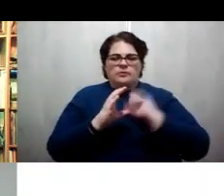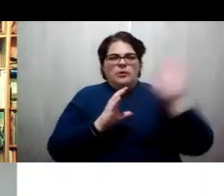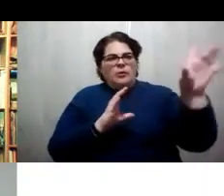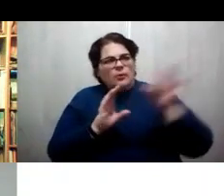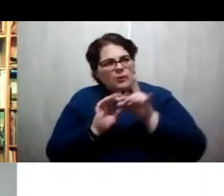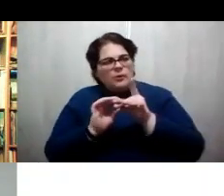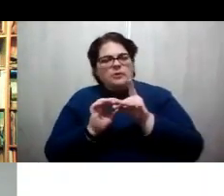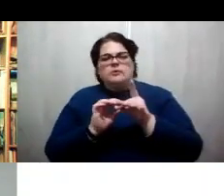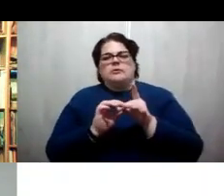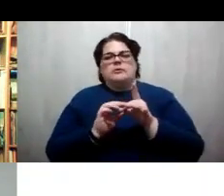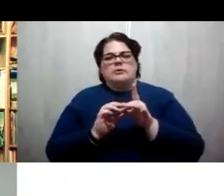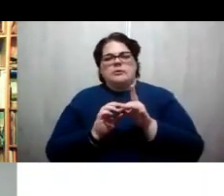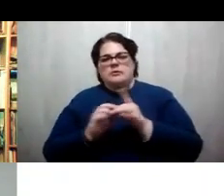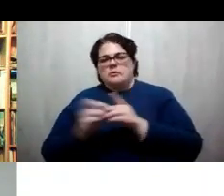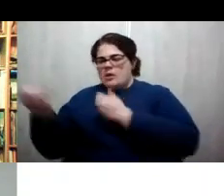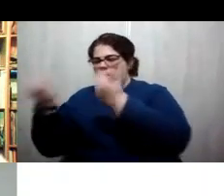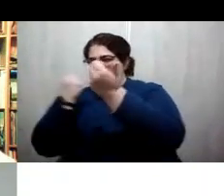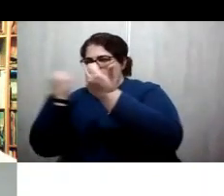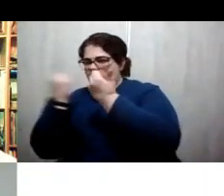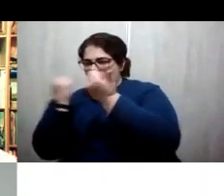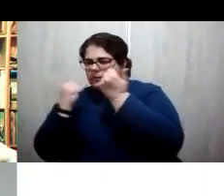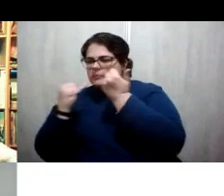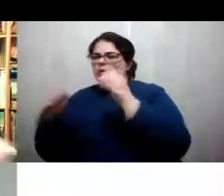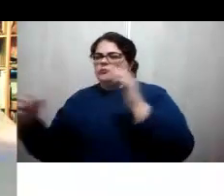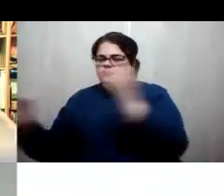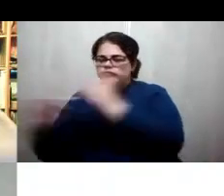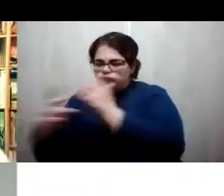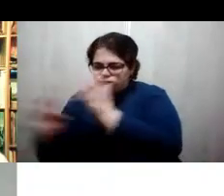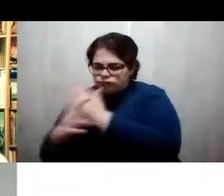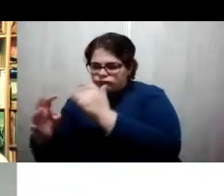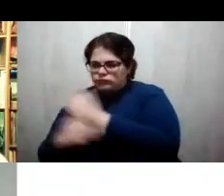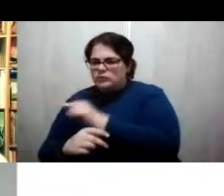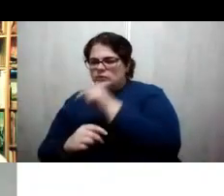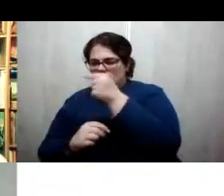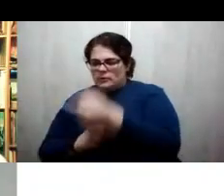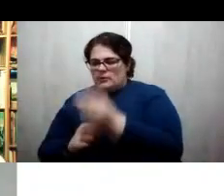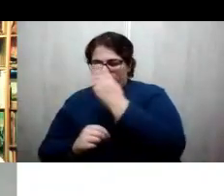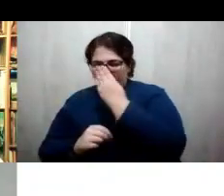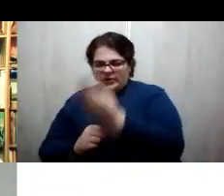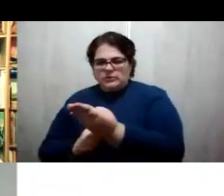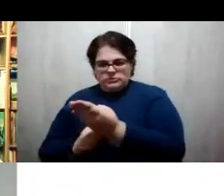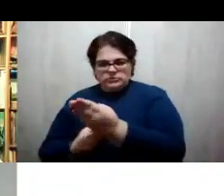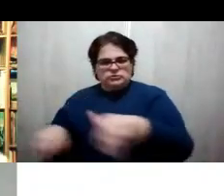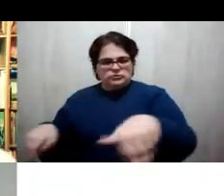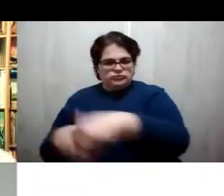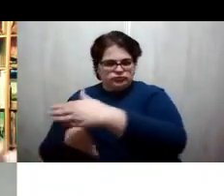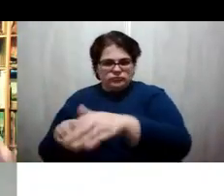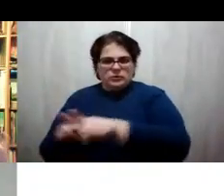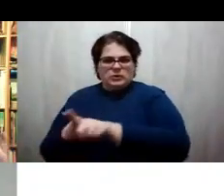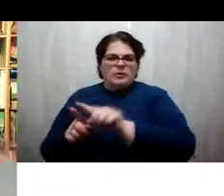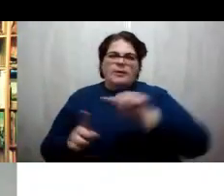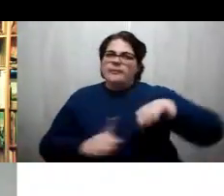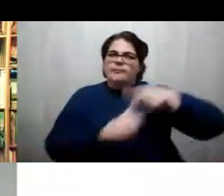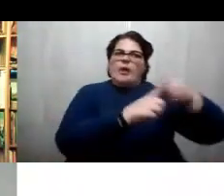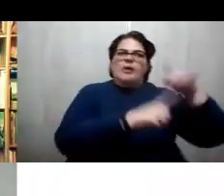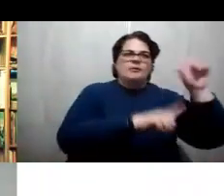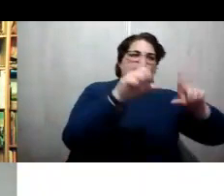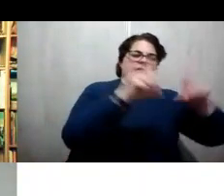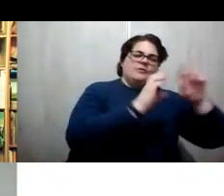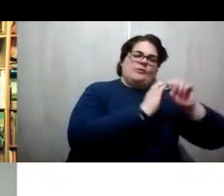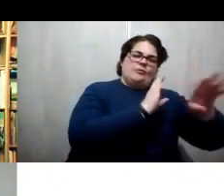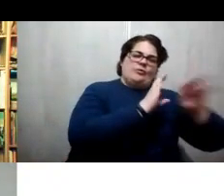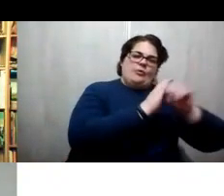duas informações, olha só. Aquilo que estava passando na nossa frente na avenida e aquilo que estava passando